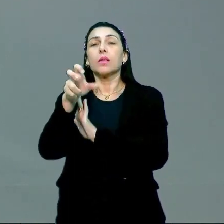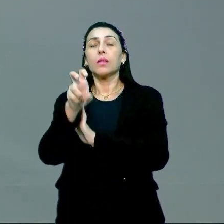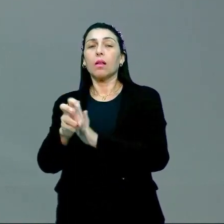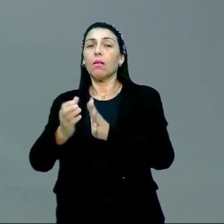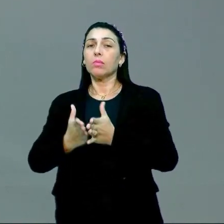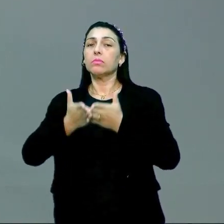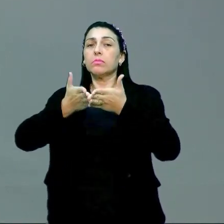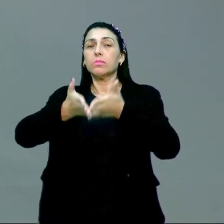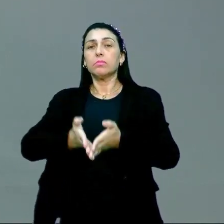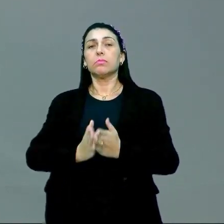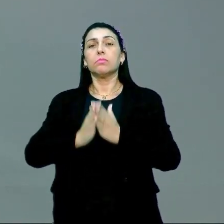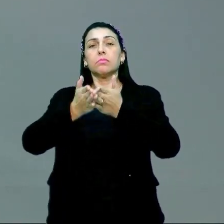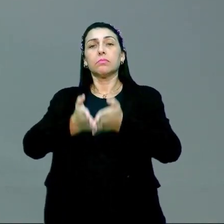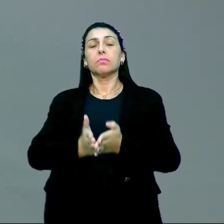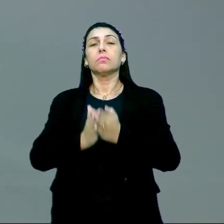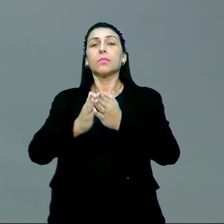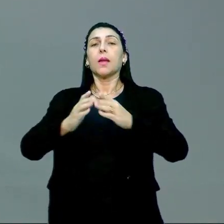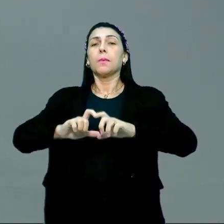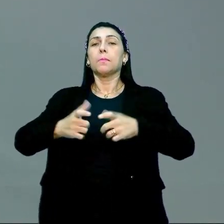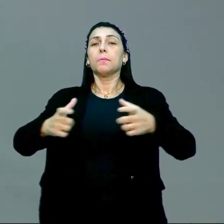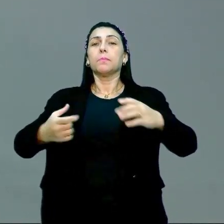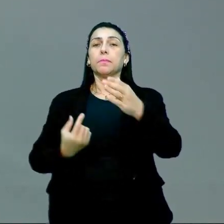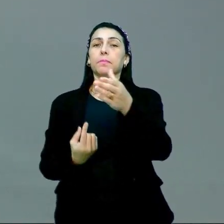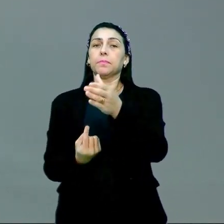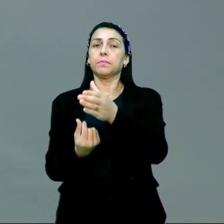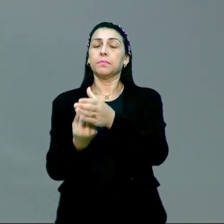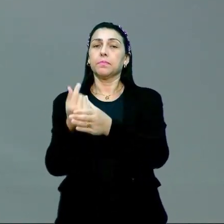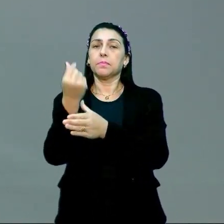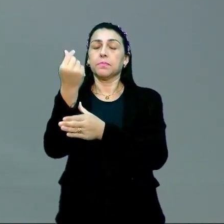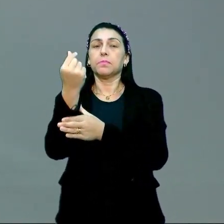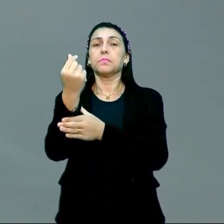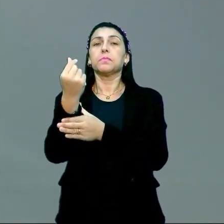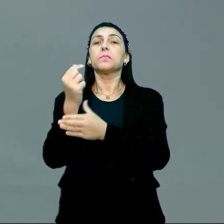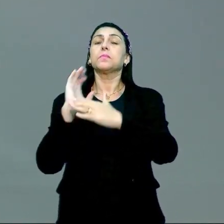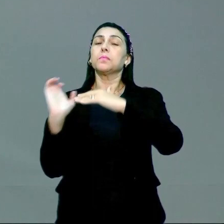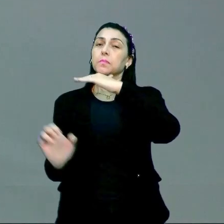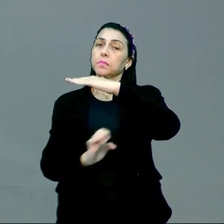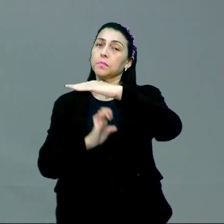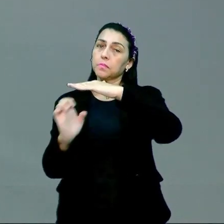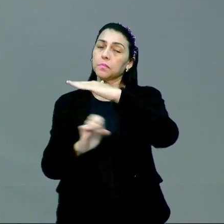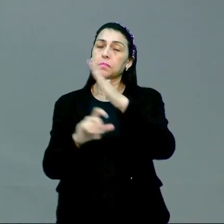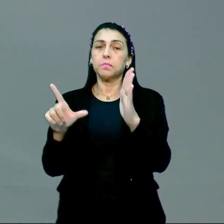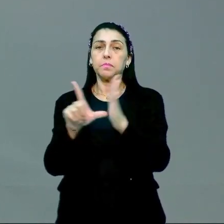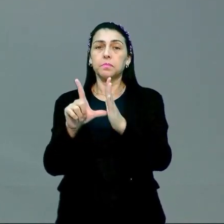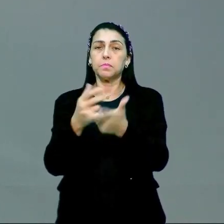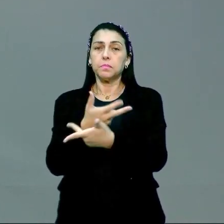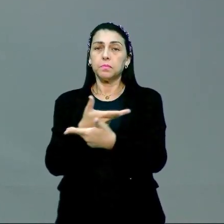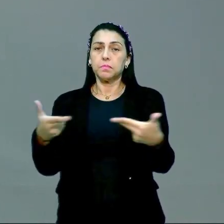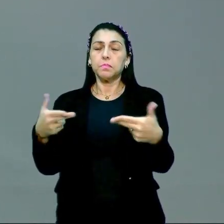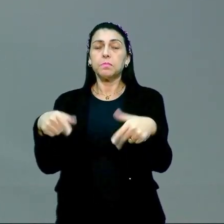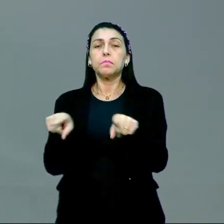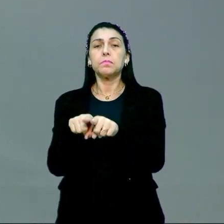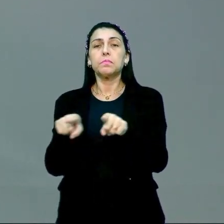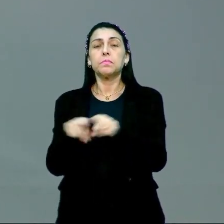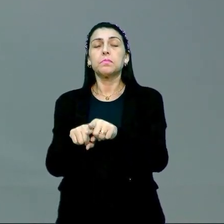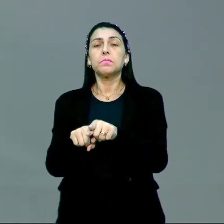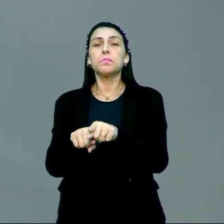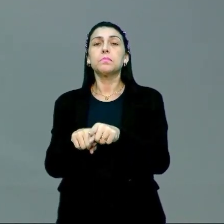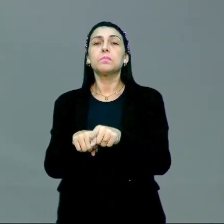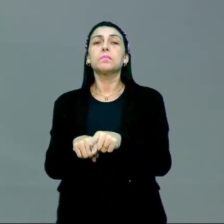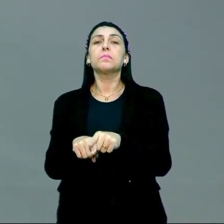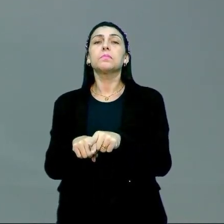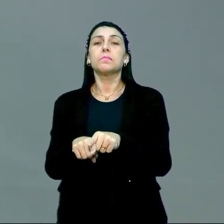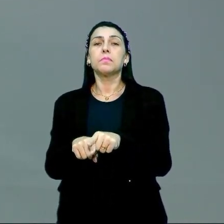grandes navegações, na expansão do capitalismo mercantil, comercial, né? Nós podemos citar também